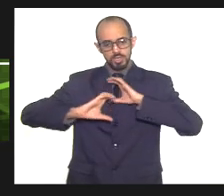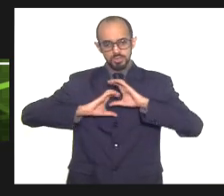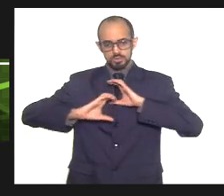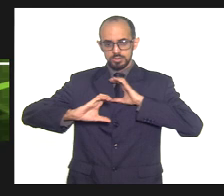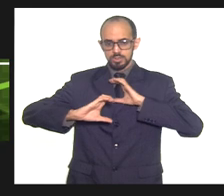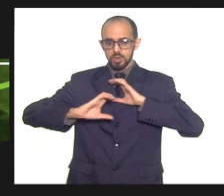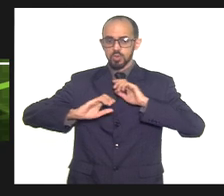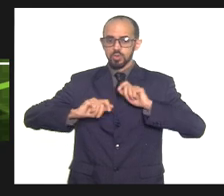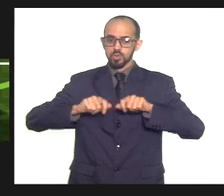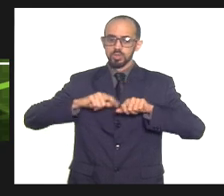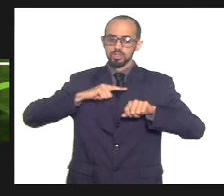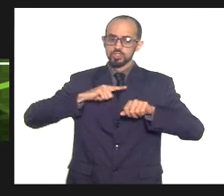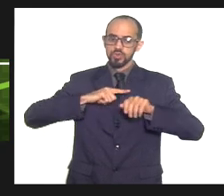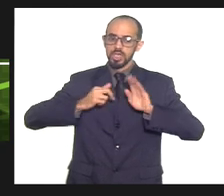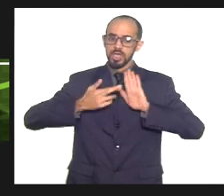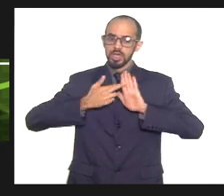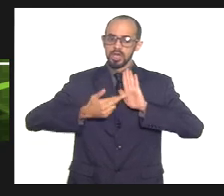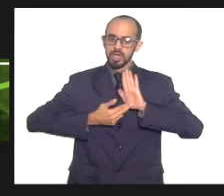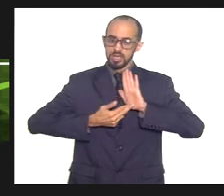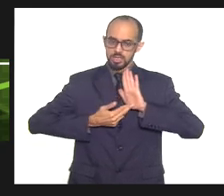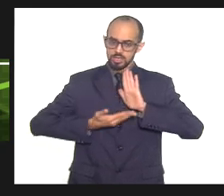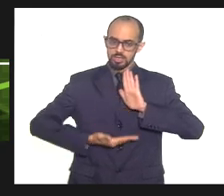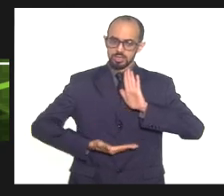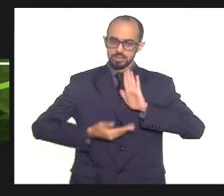que forem vigentes na época dessas deduções.